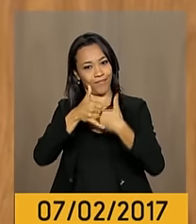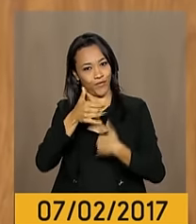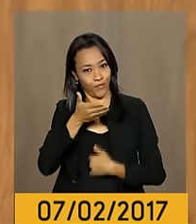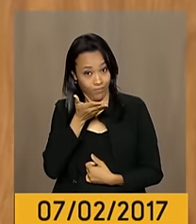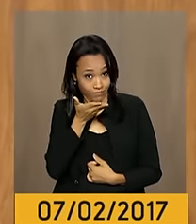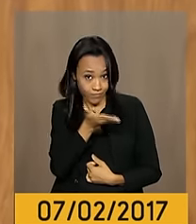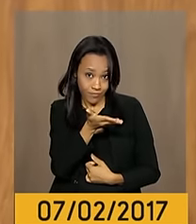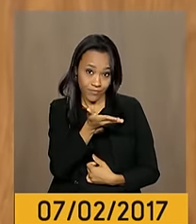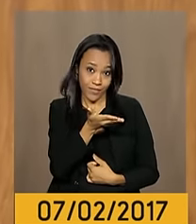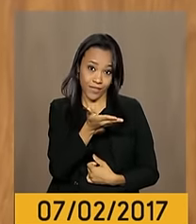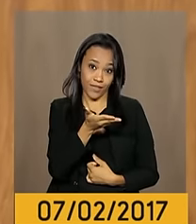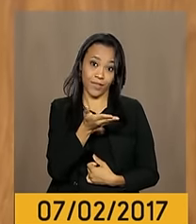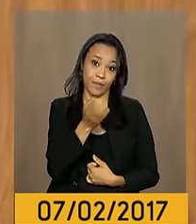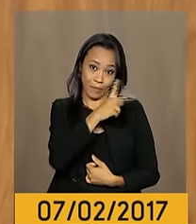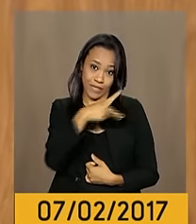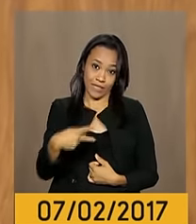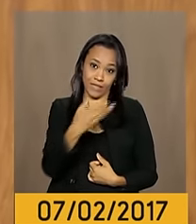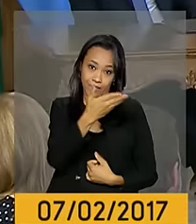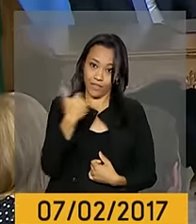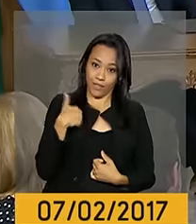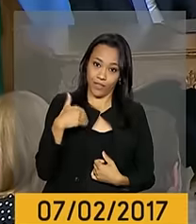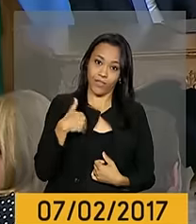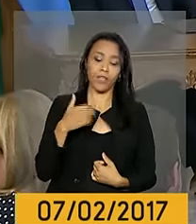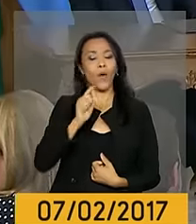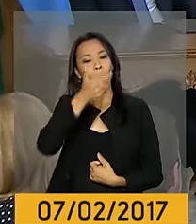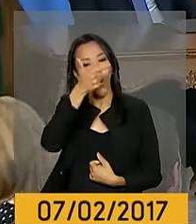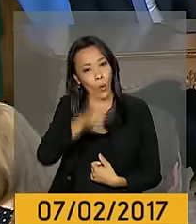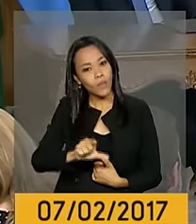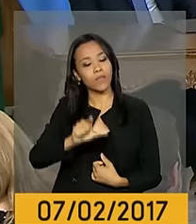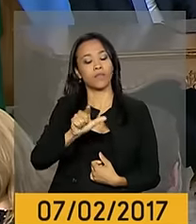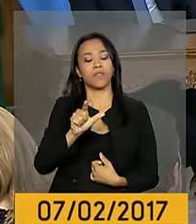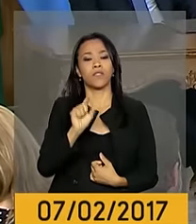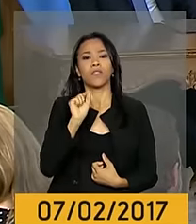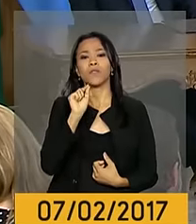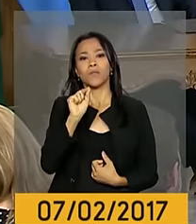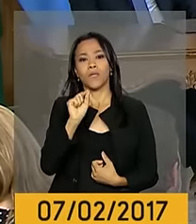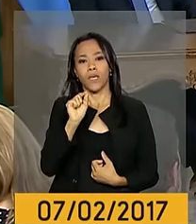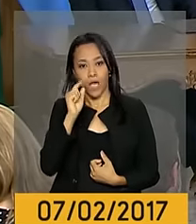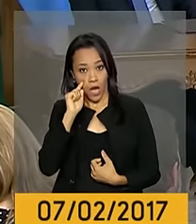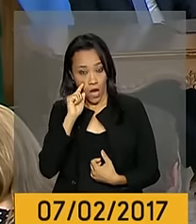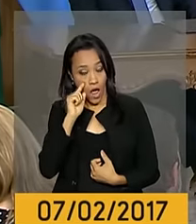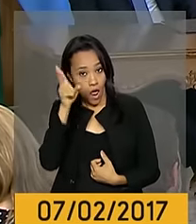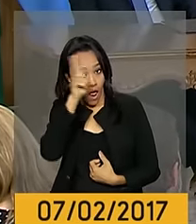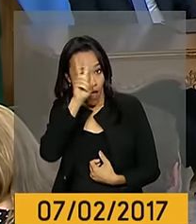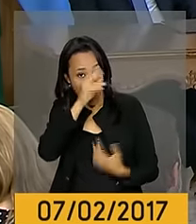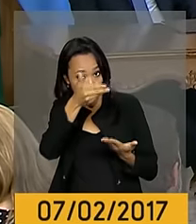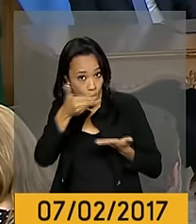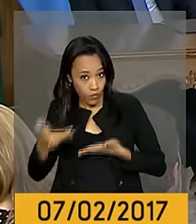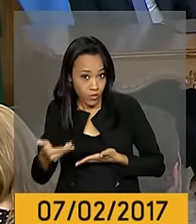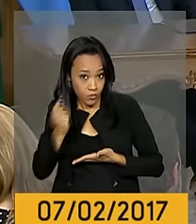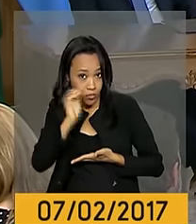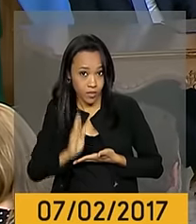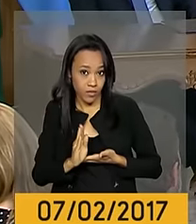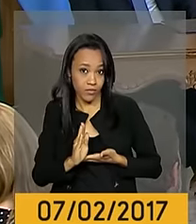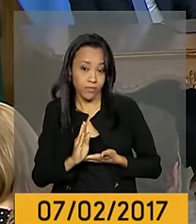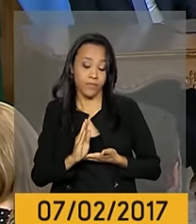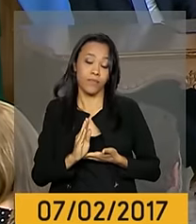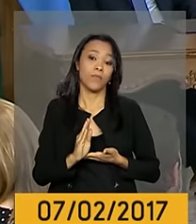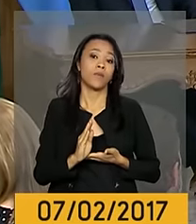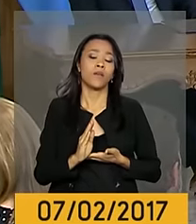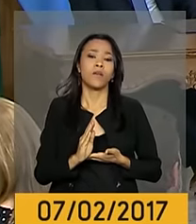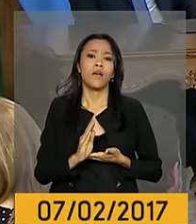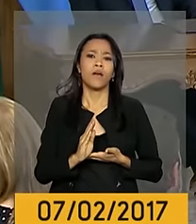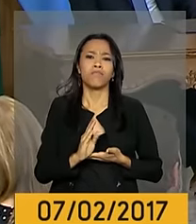senhor presidente macre para mais uma vez reiterar o convite para sua vinda ao Brasil eh